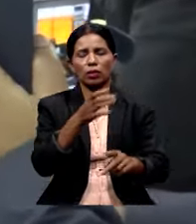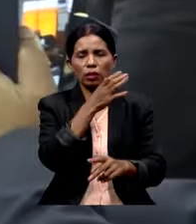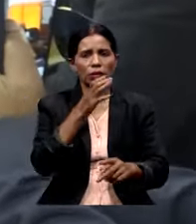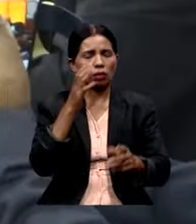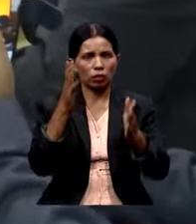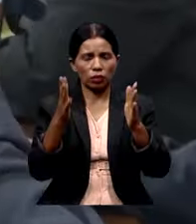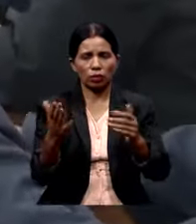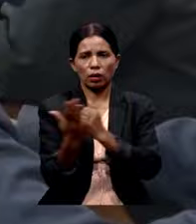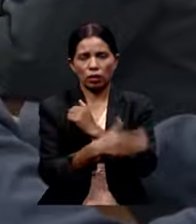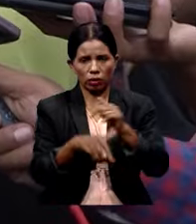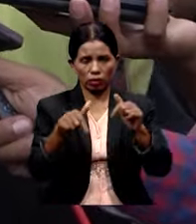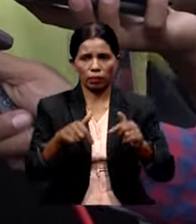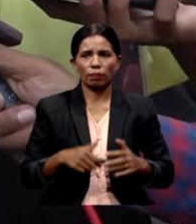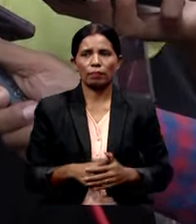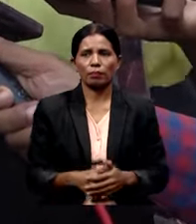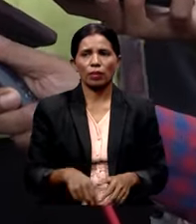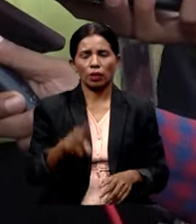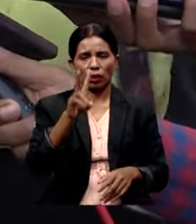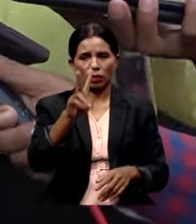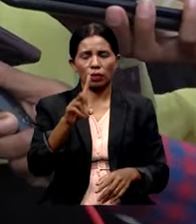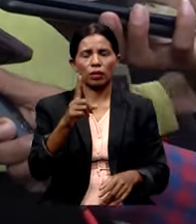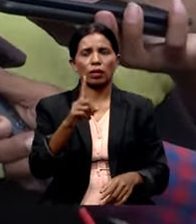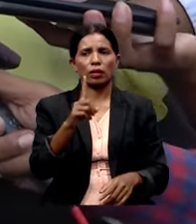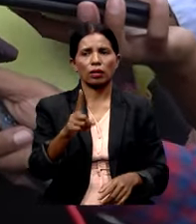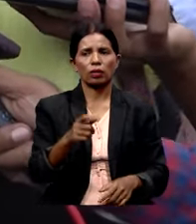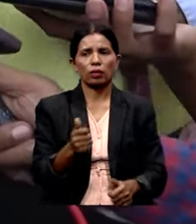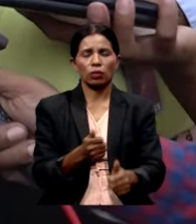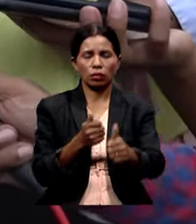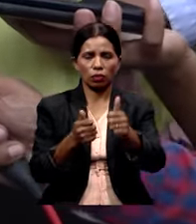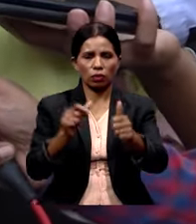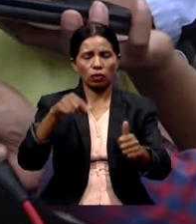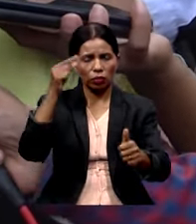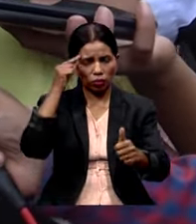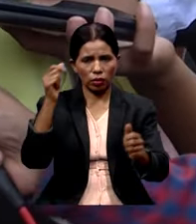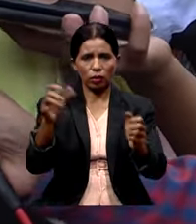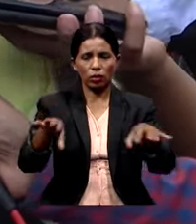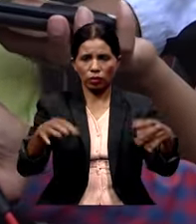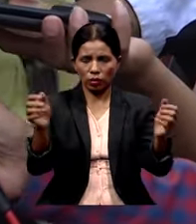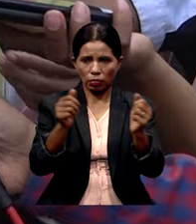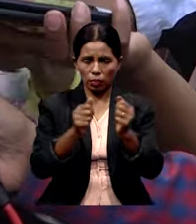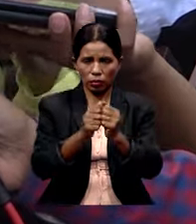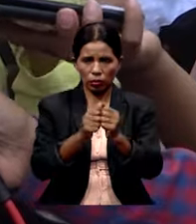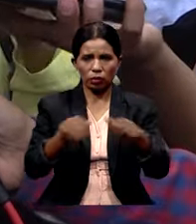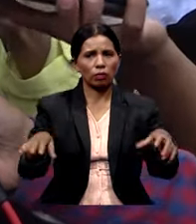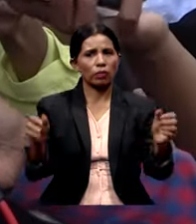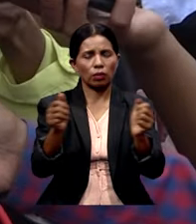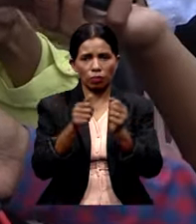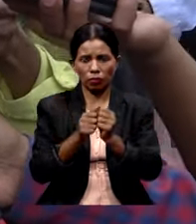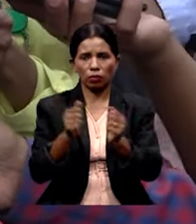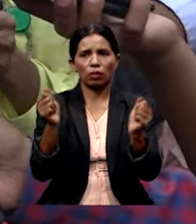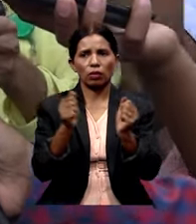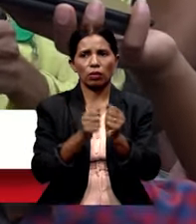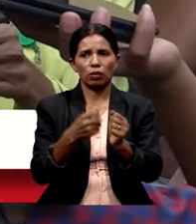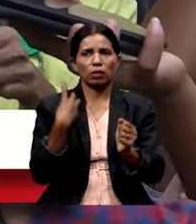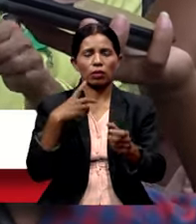e harailaran. E a boa trua, e da quando vai cumprir, governo tinha obrigação a muito com o serviço a muito com